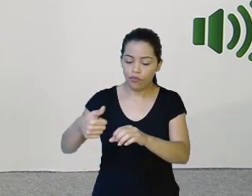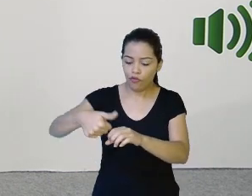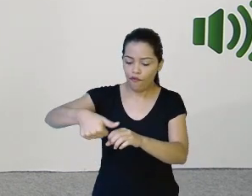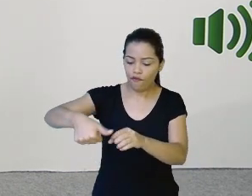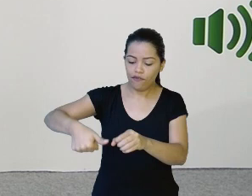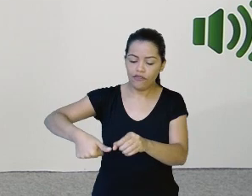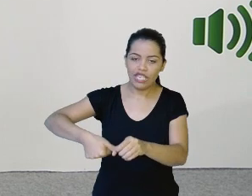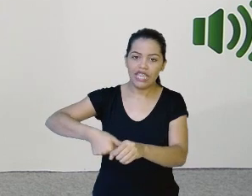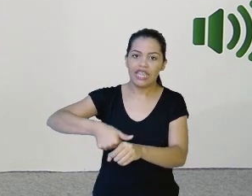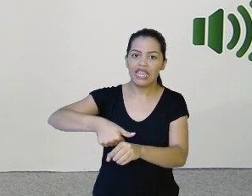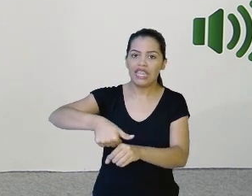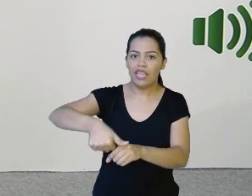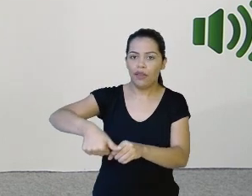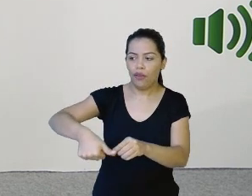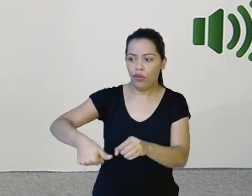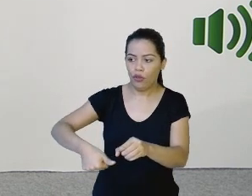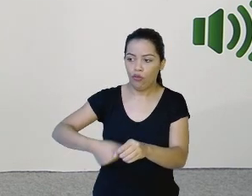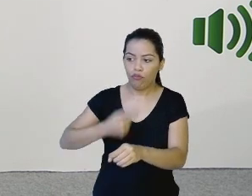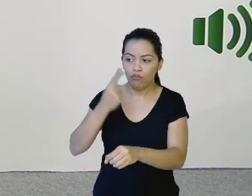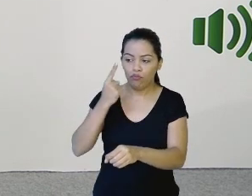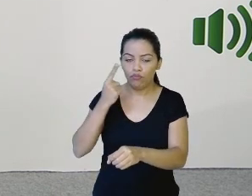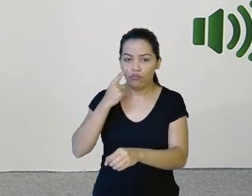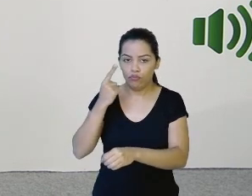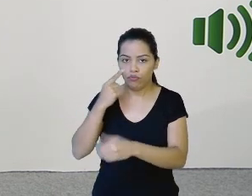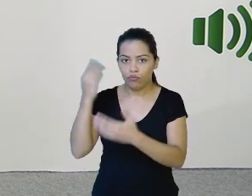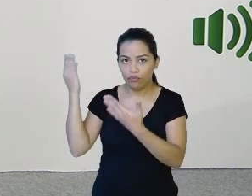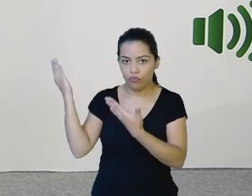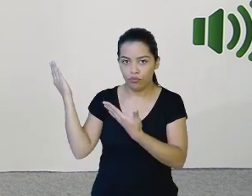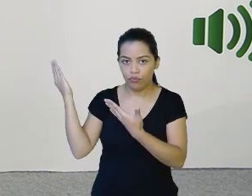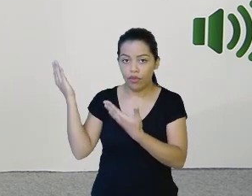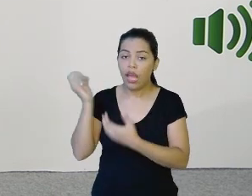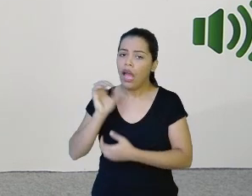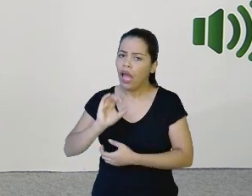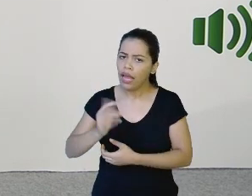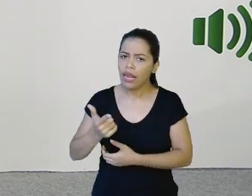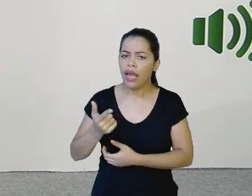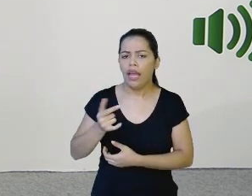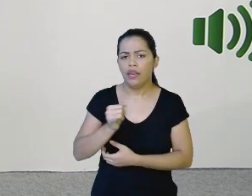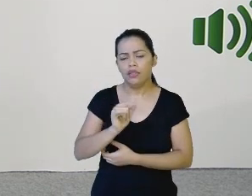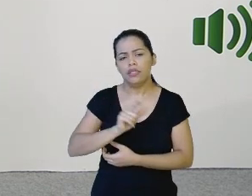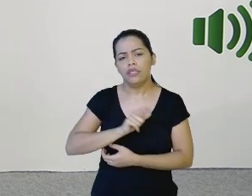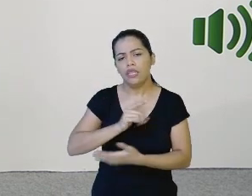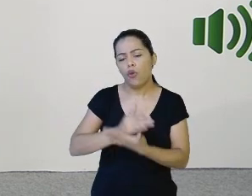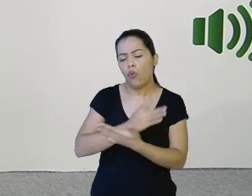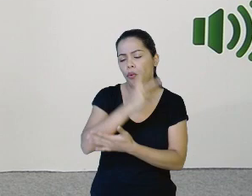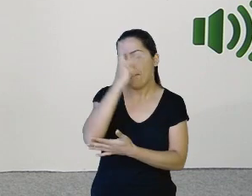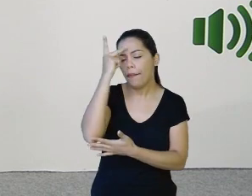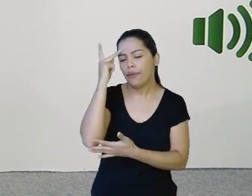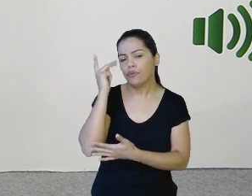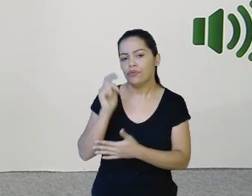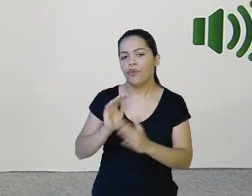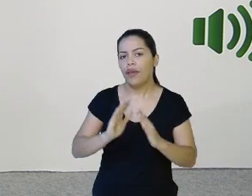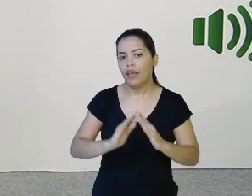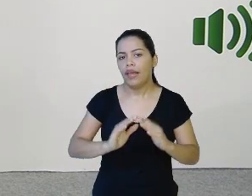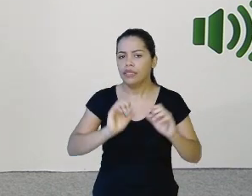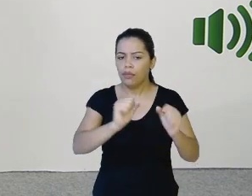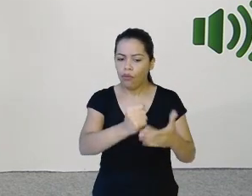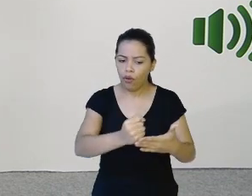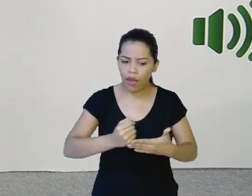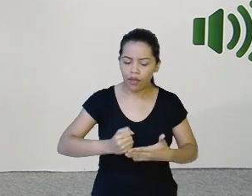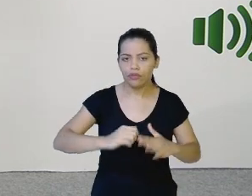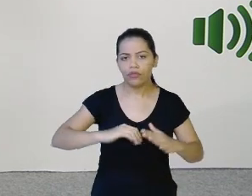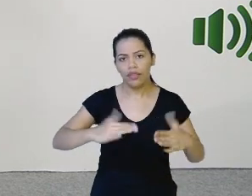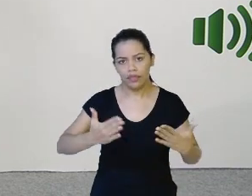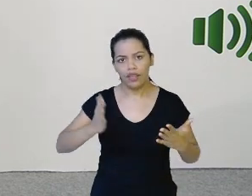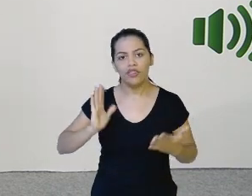adesiva. Desse jeitinho aqui. Então, eu coloco aqui. Claro, se tiver gente em casa aí que poder ajudar, né,